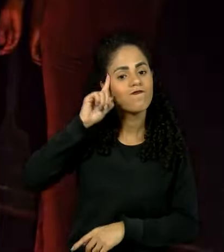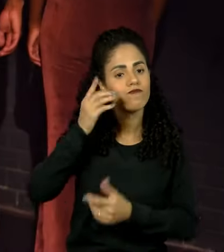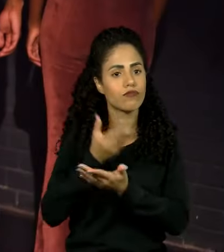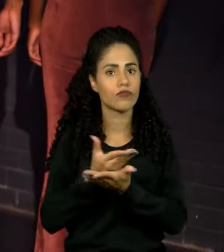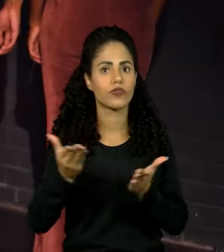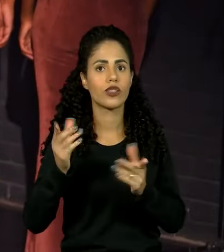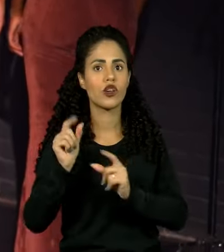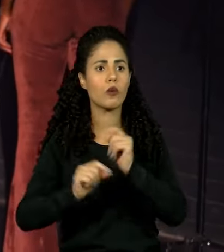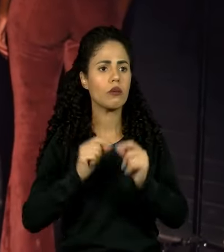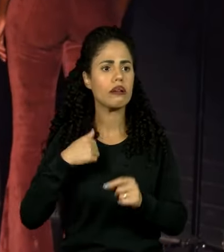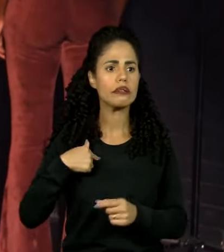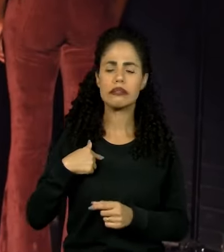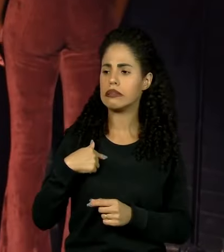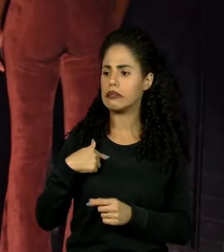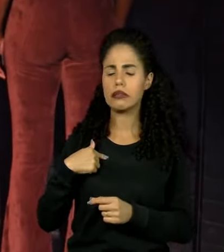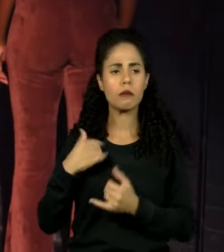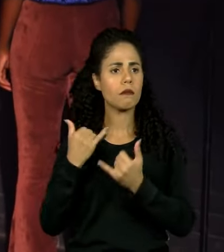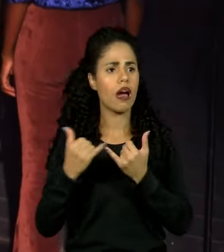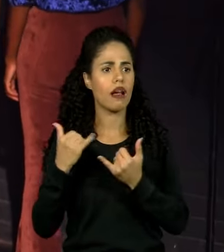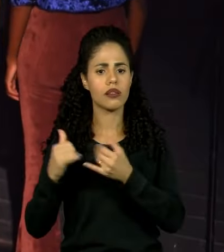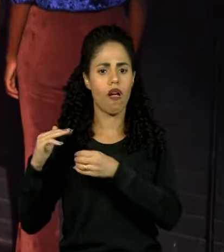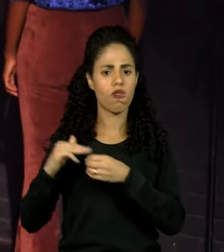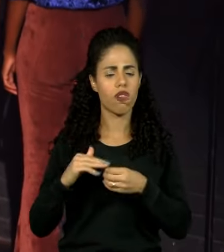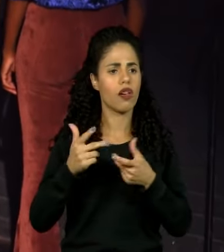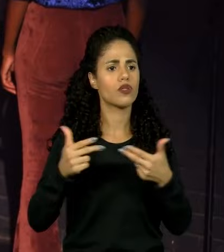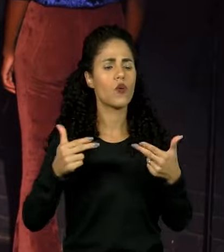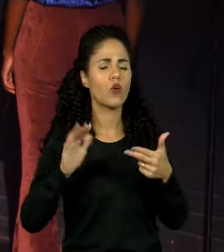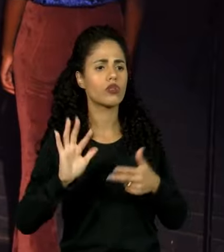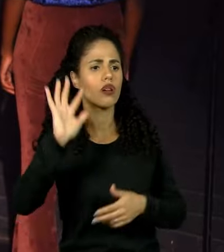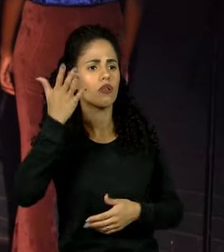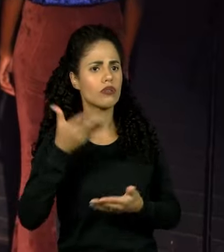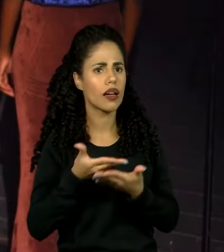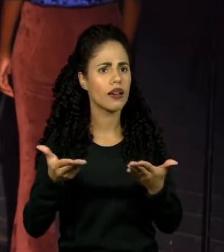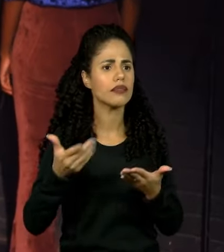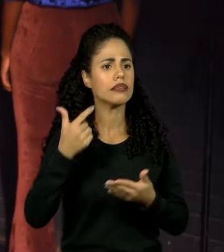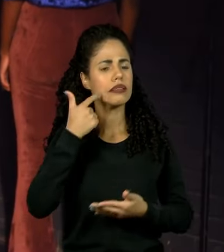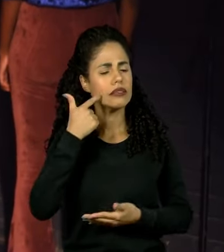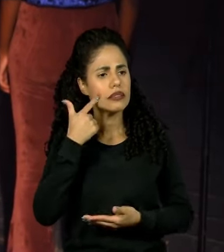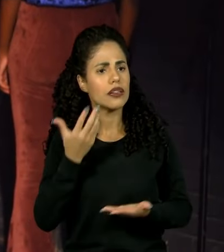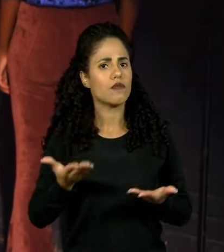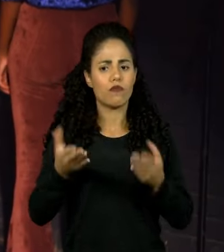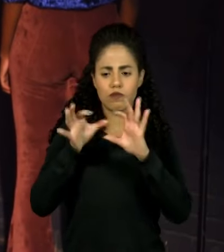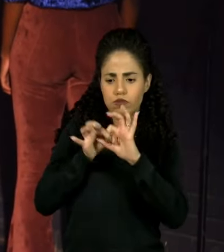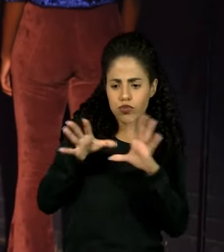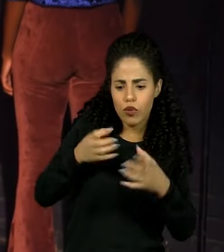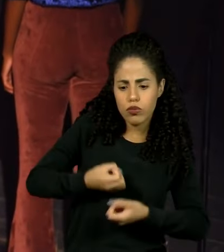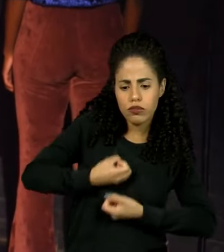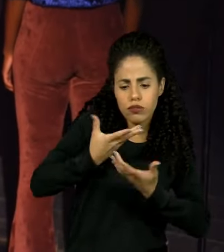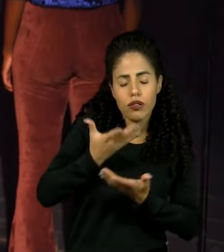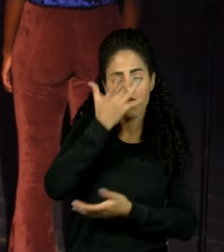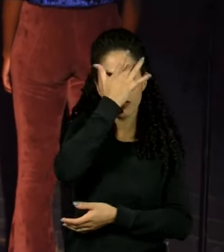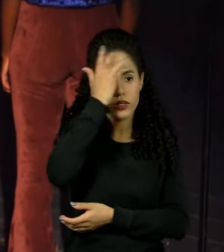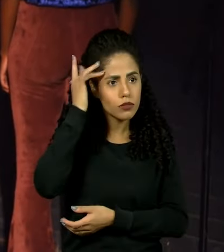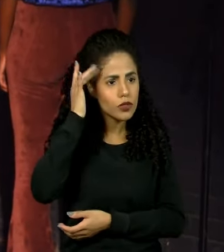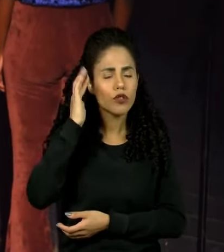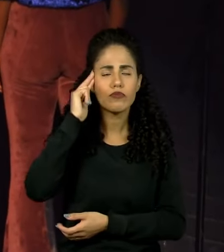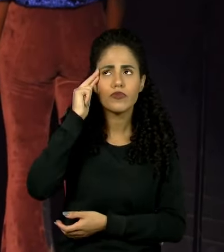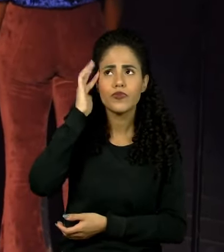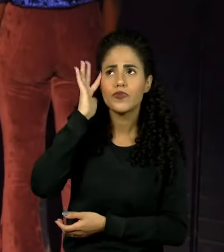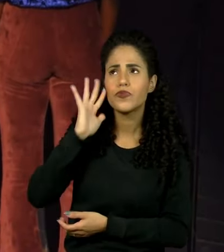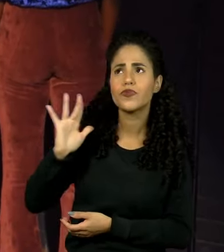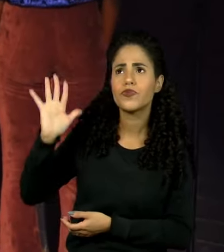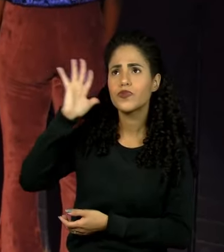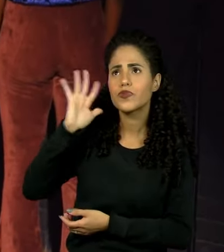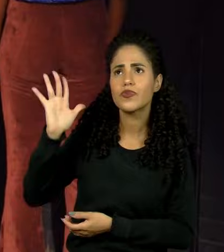agride mesmo a subjetividade dessas pessoas agride a a a liberdade dessas pessoas de sonhar assim